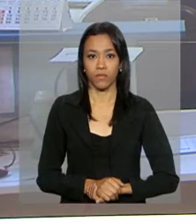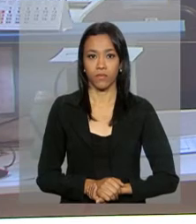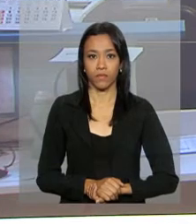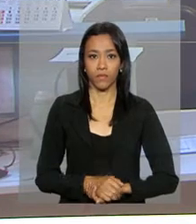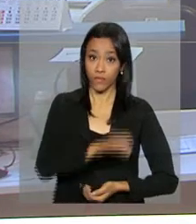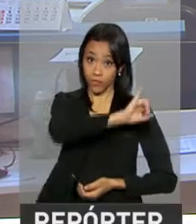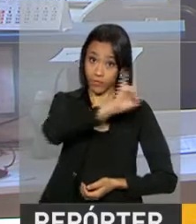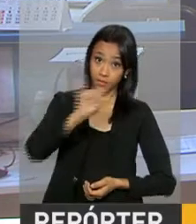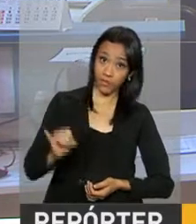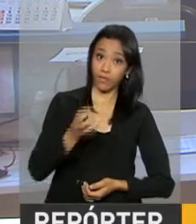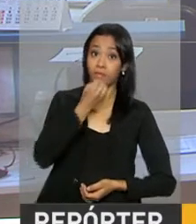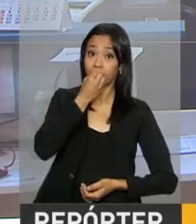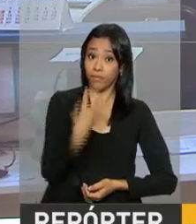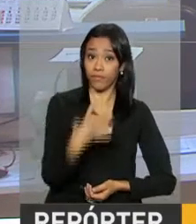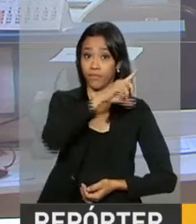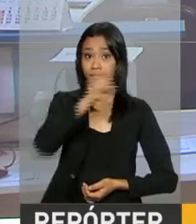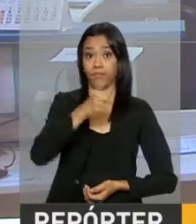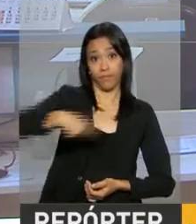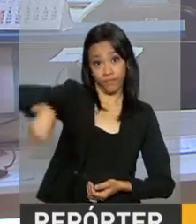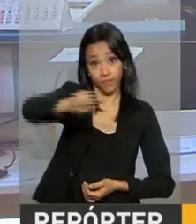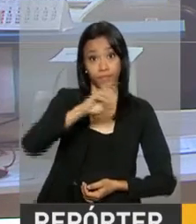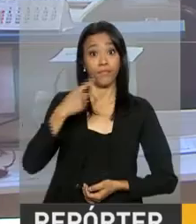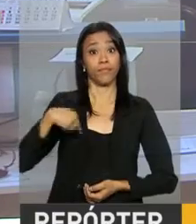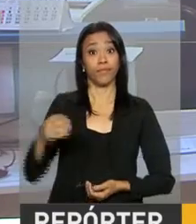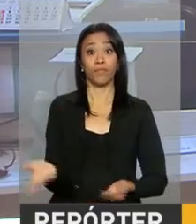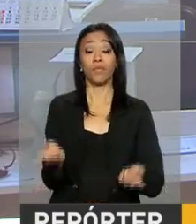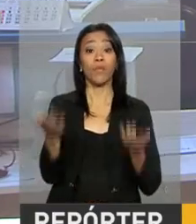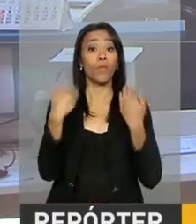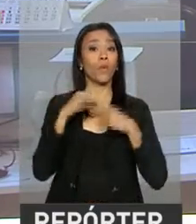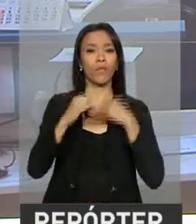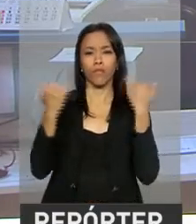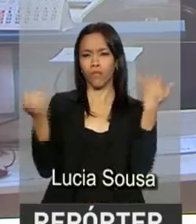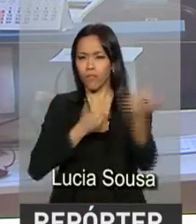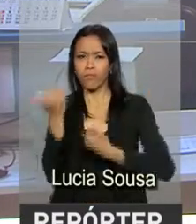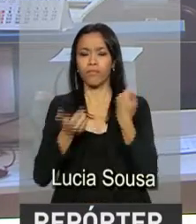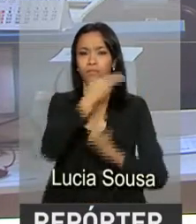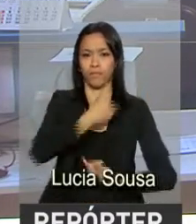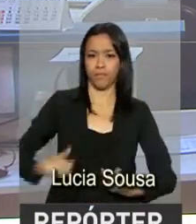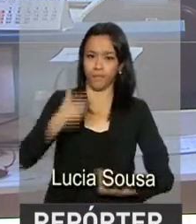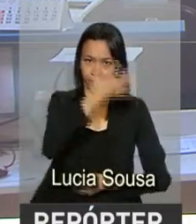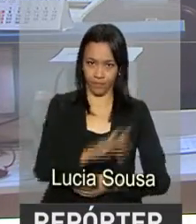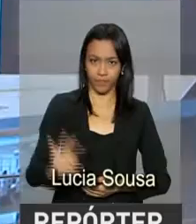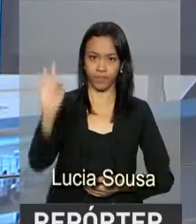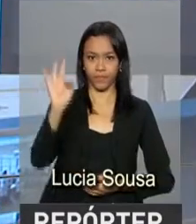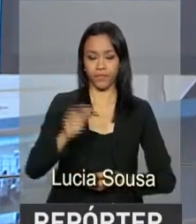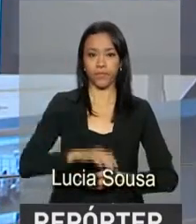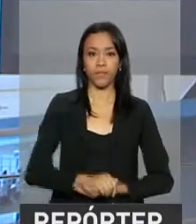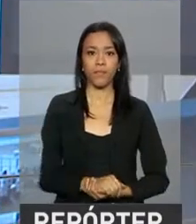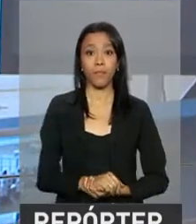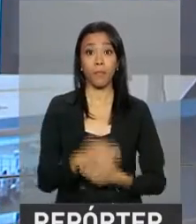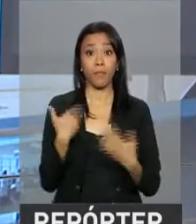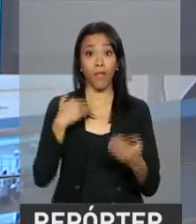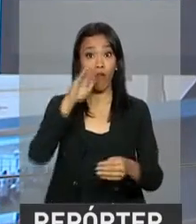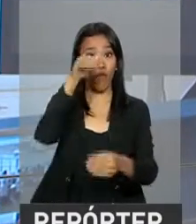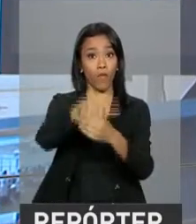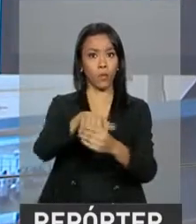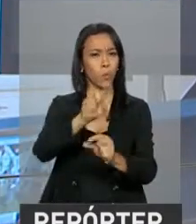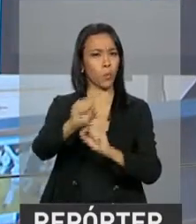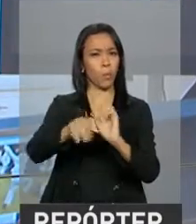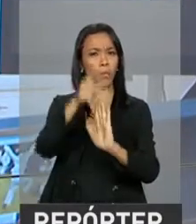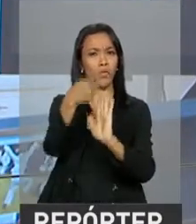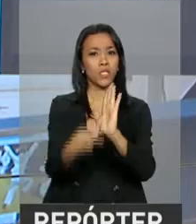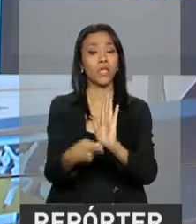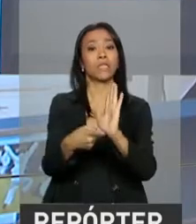olá bom dia pra você estamos de volta com o repórter nbr e as notícias do governo federal a votação do projeto de